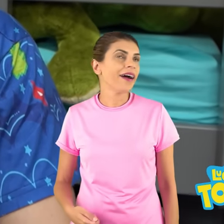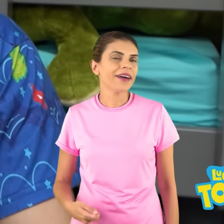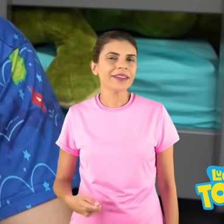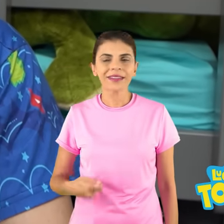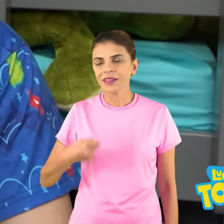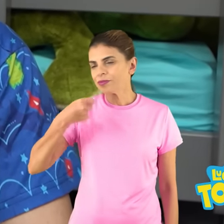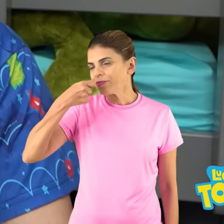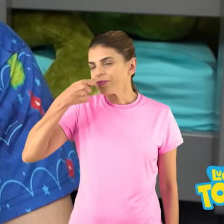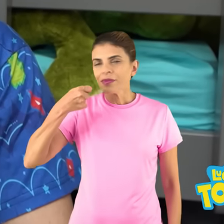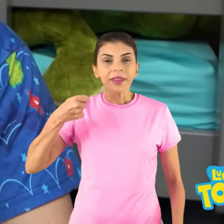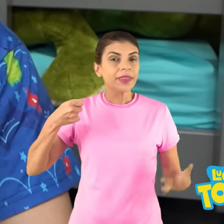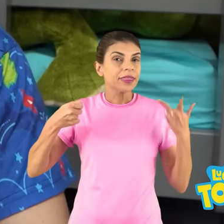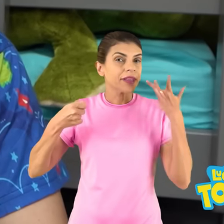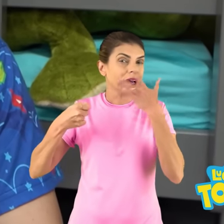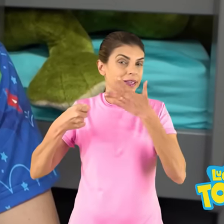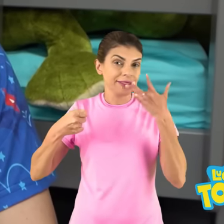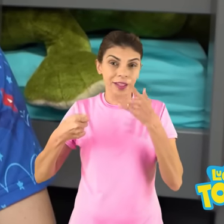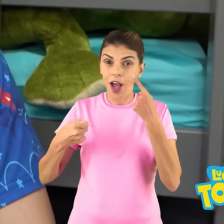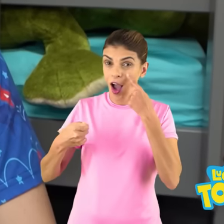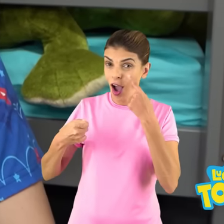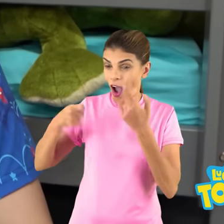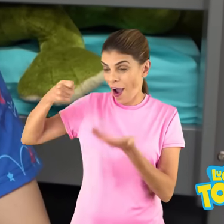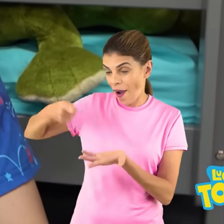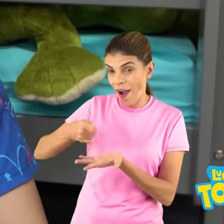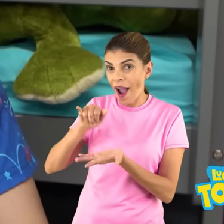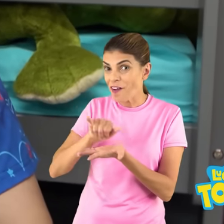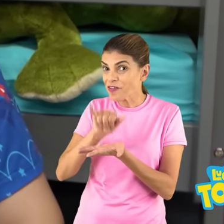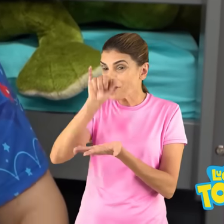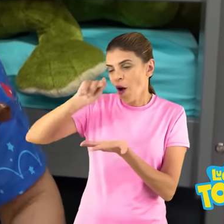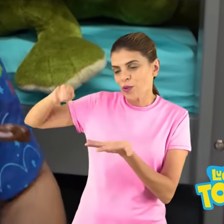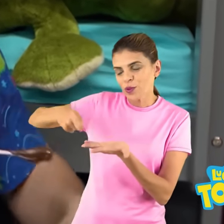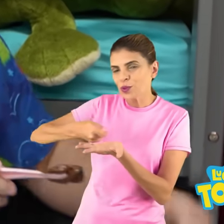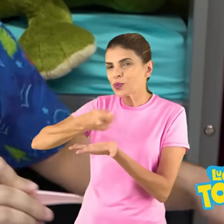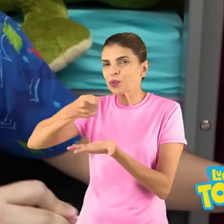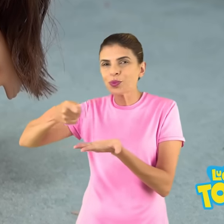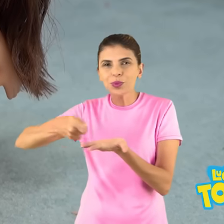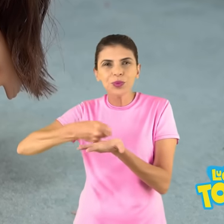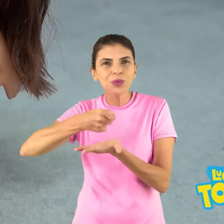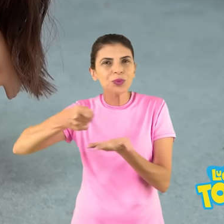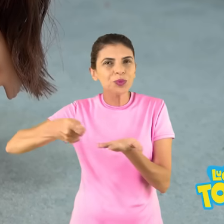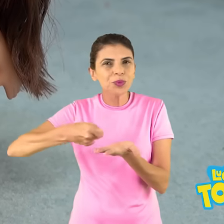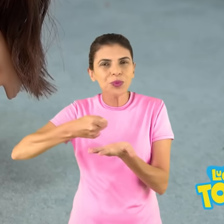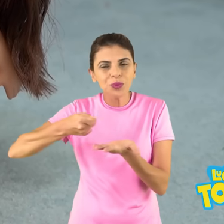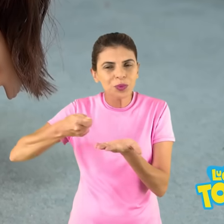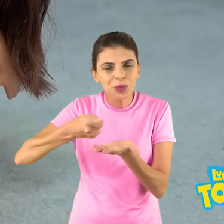Ai, que delícia. Olha o aviãozinho.